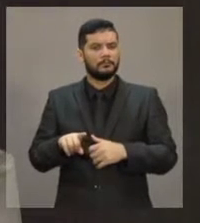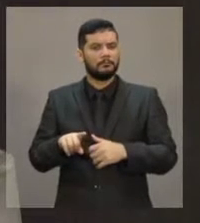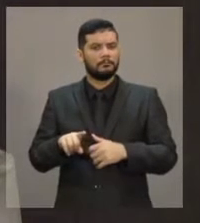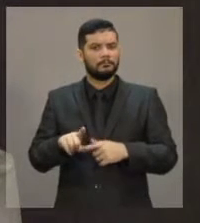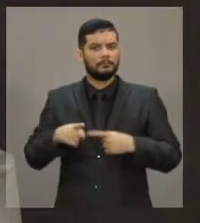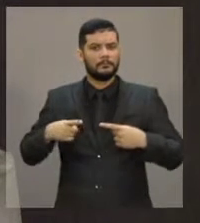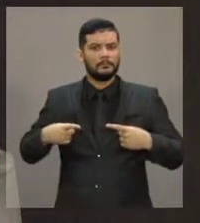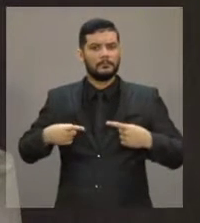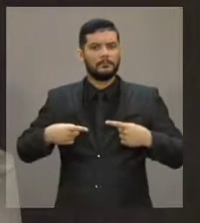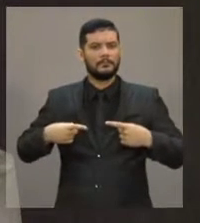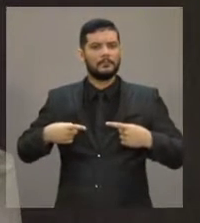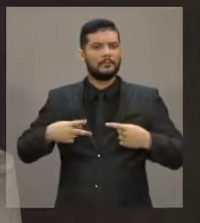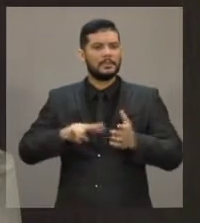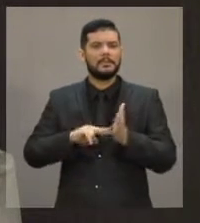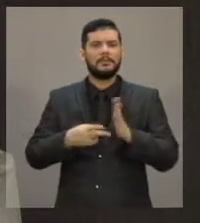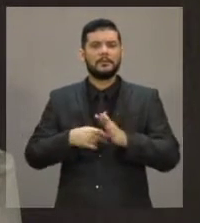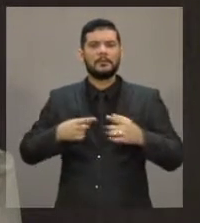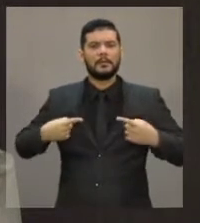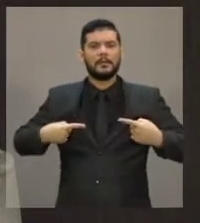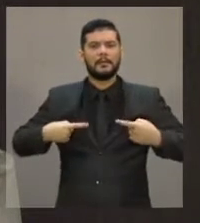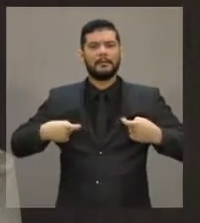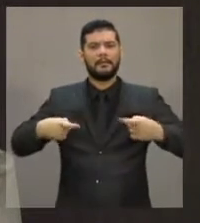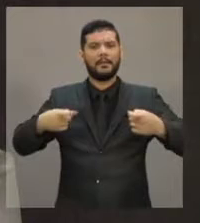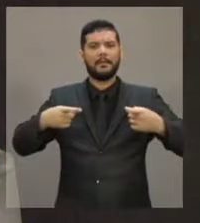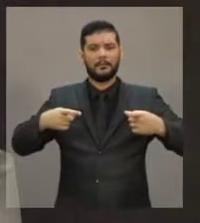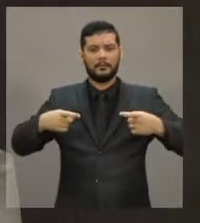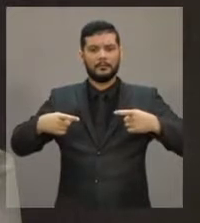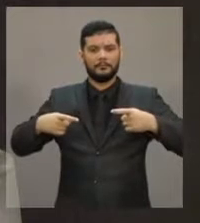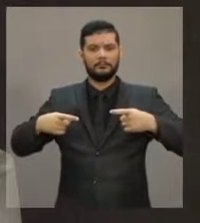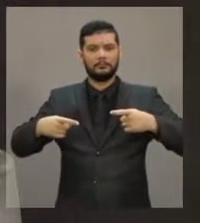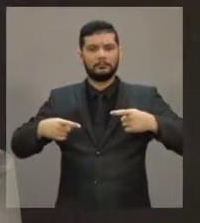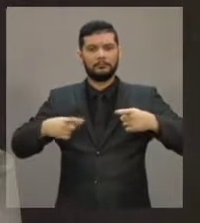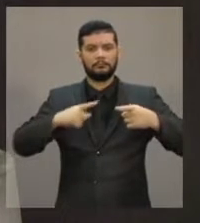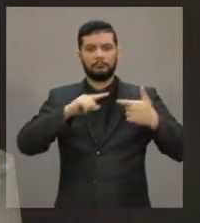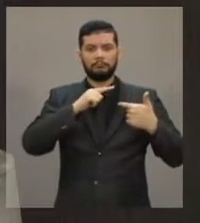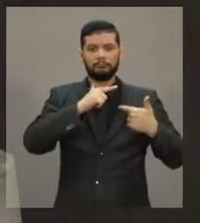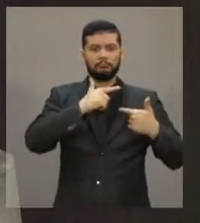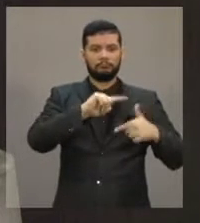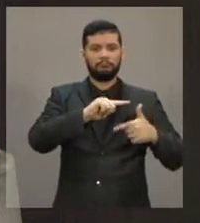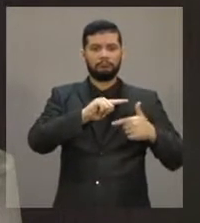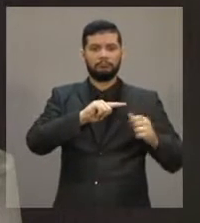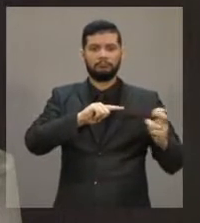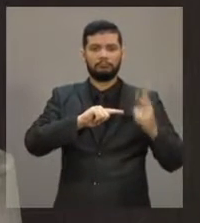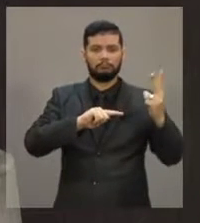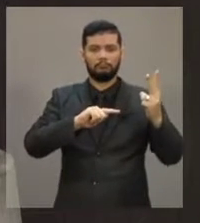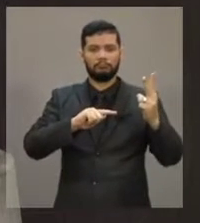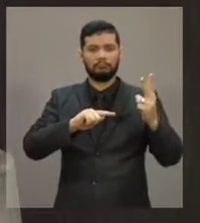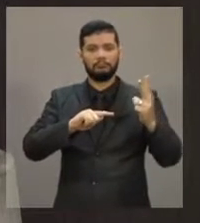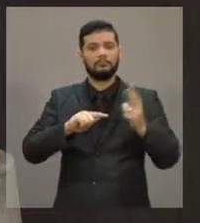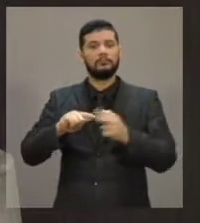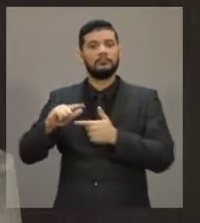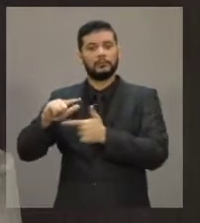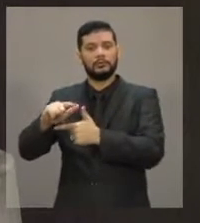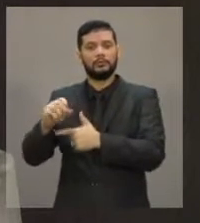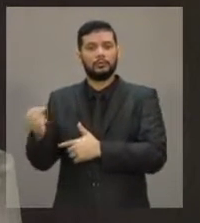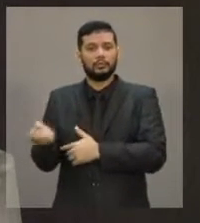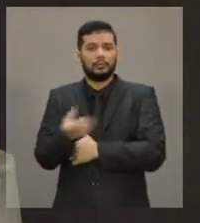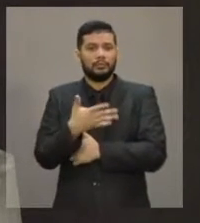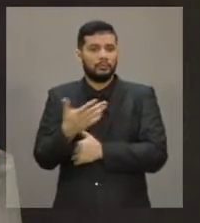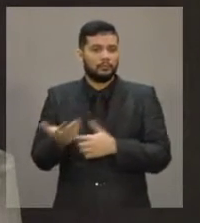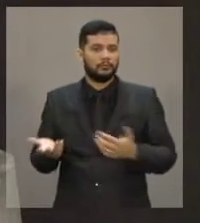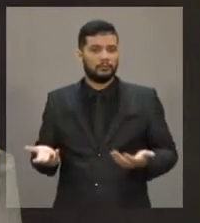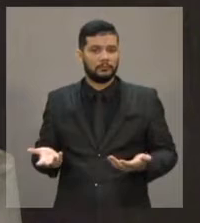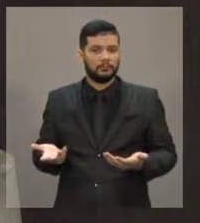guerra cultural. É uma disputa de hegemonia entre os valores que dominam a sociedade e